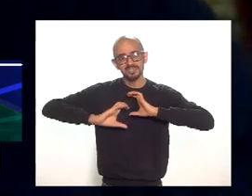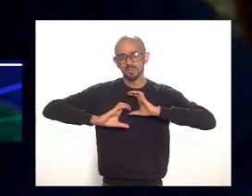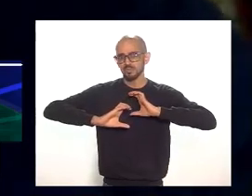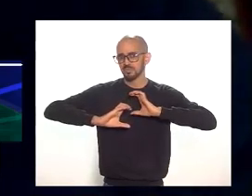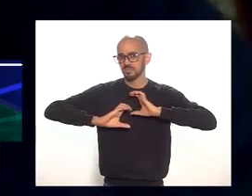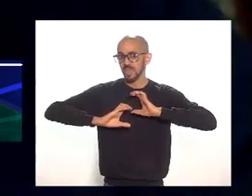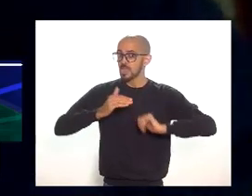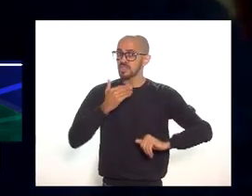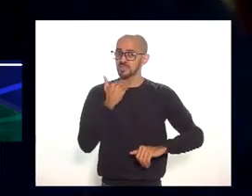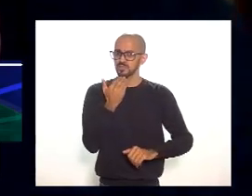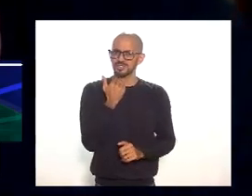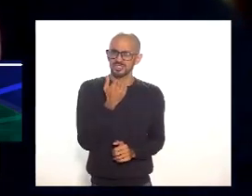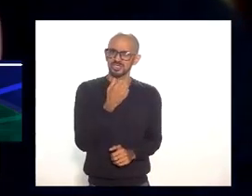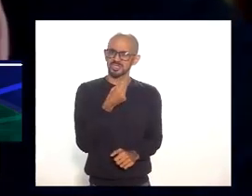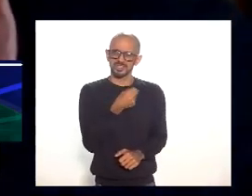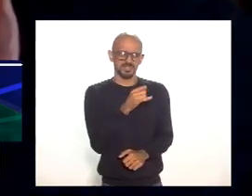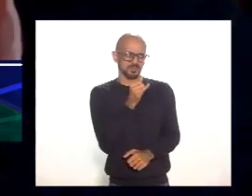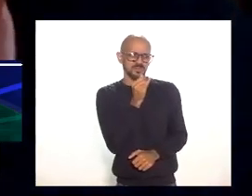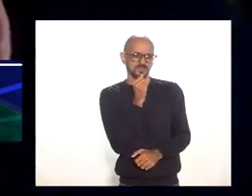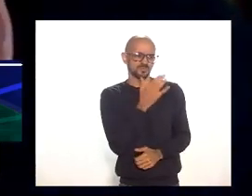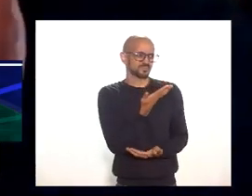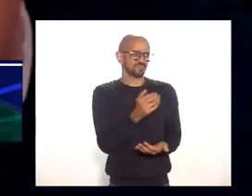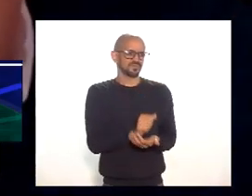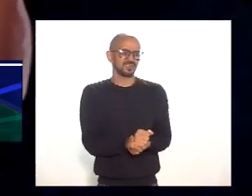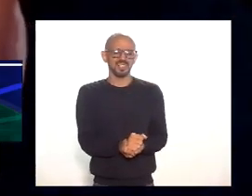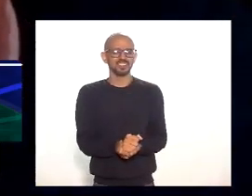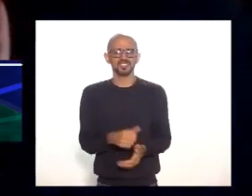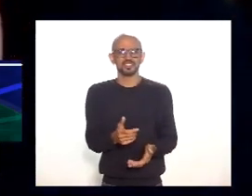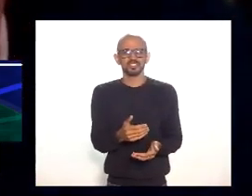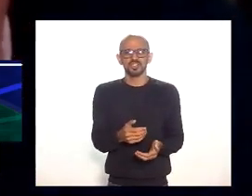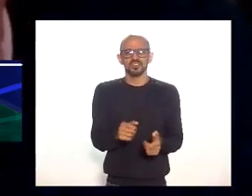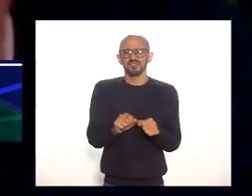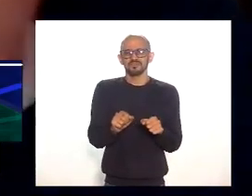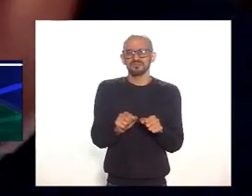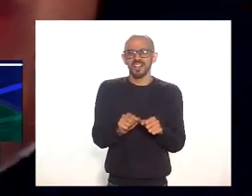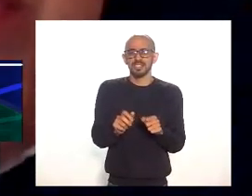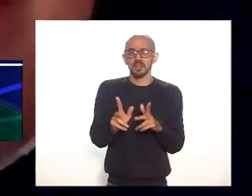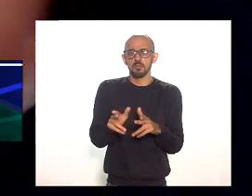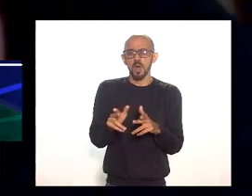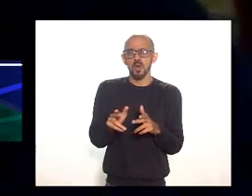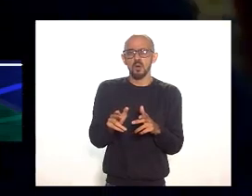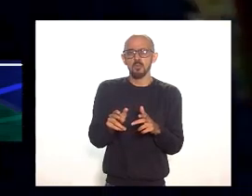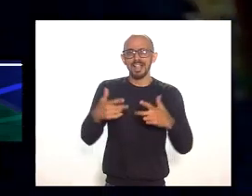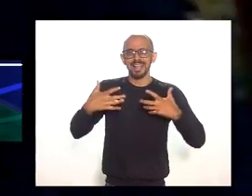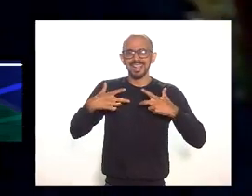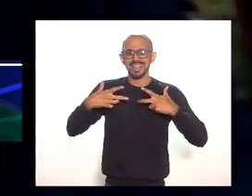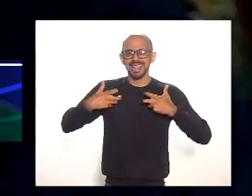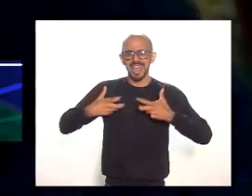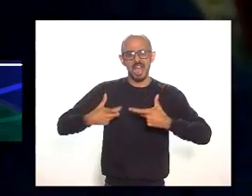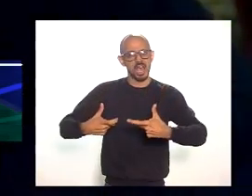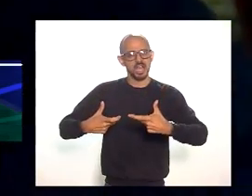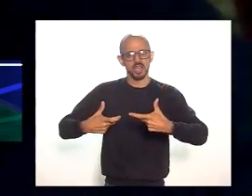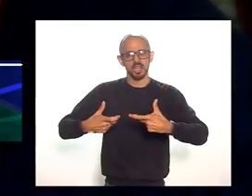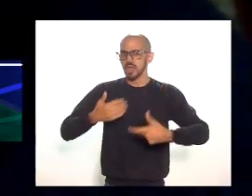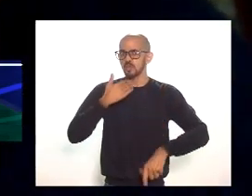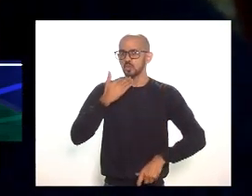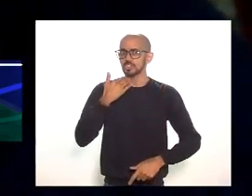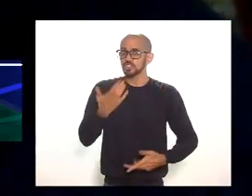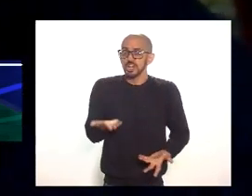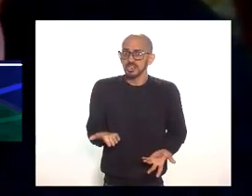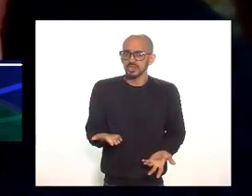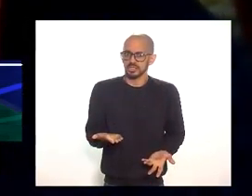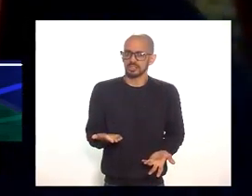gente simplesmente querer fazer disso daí um cabo de aço, um puxando para um lado, outro puxando para o outro. A gente tem que fazer com